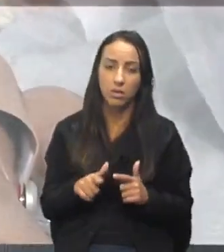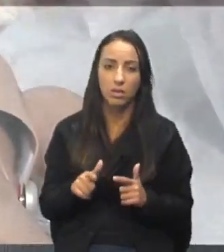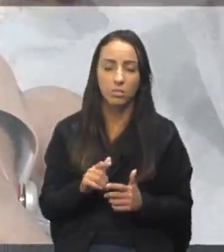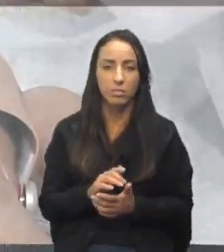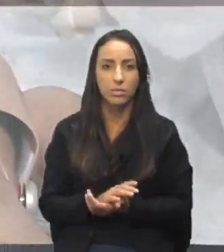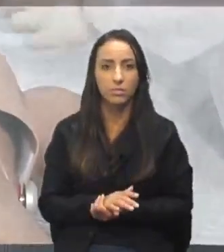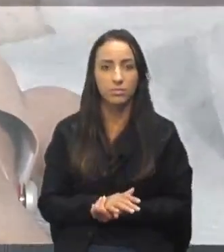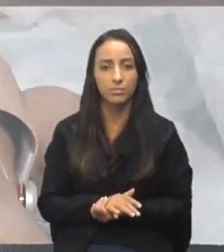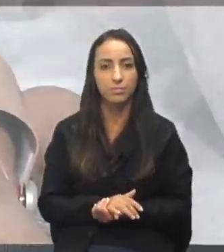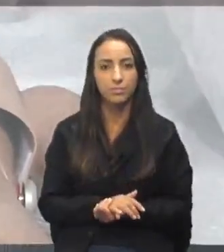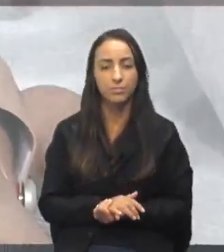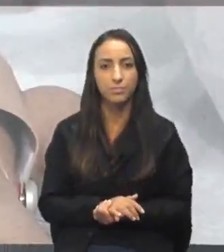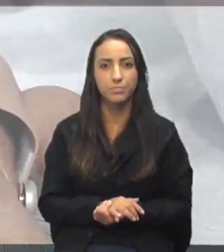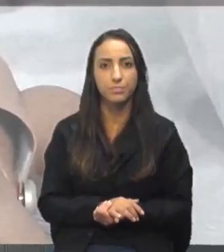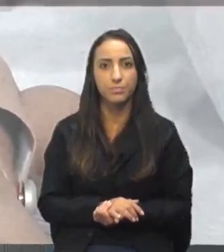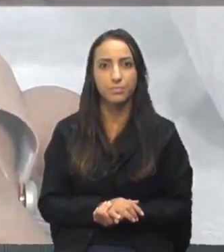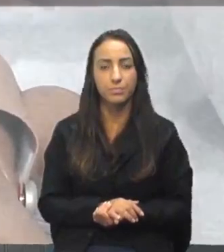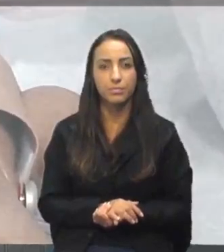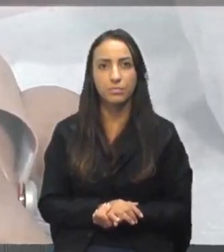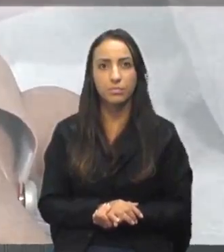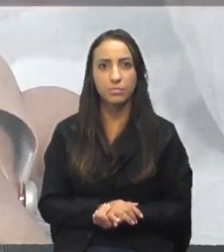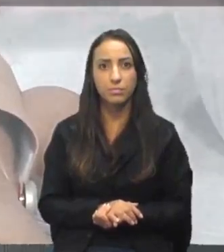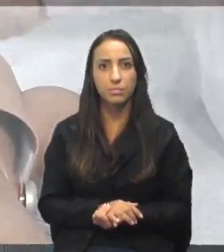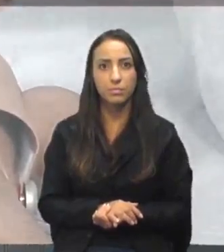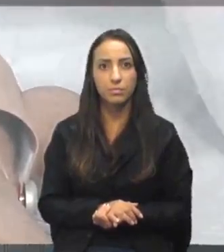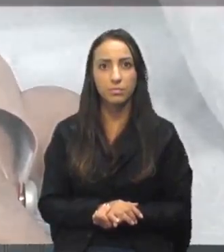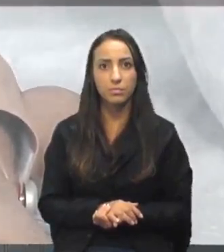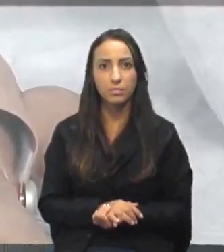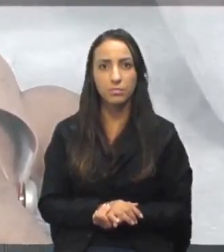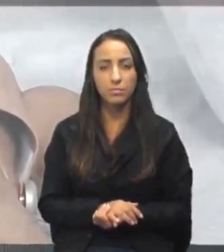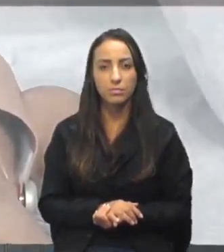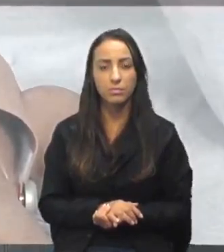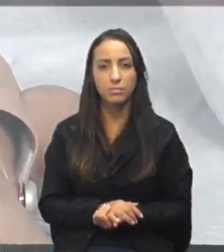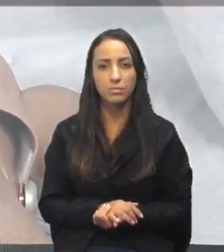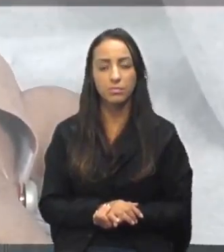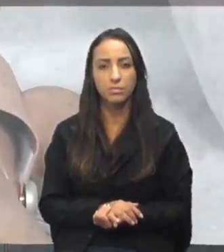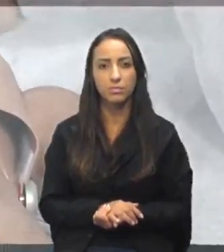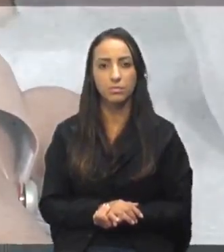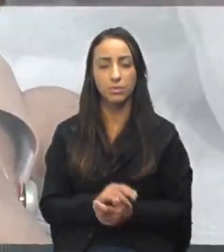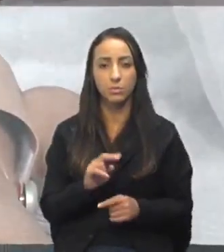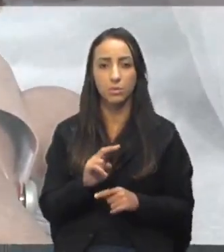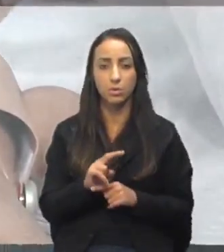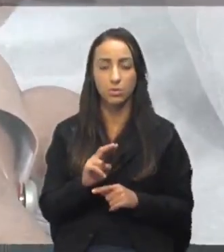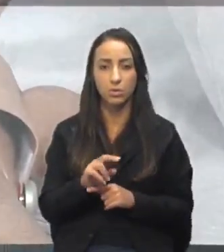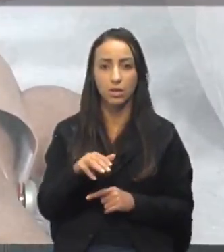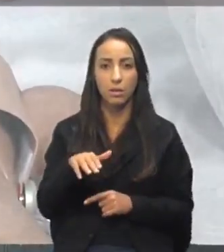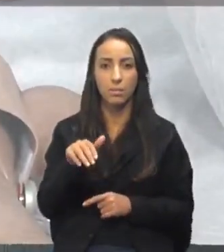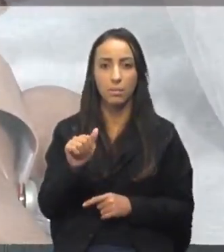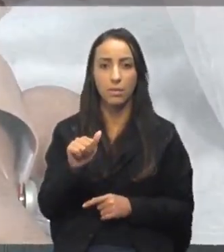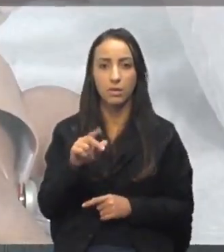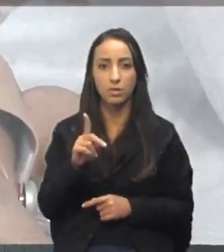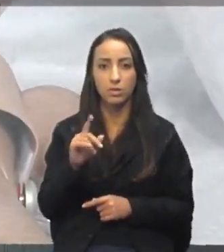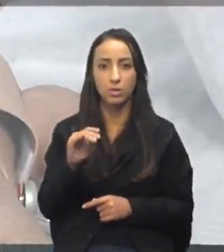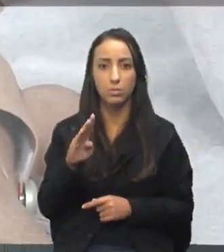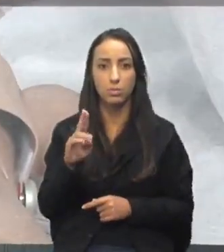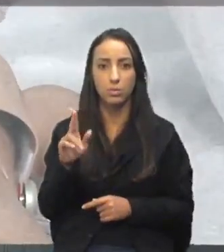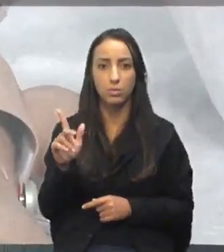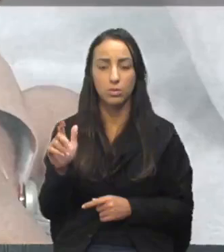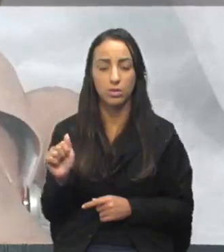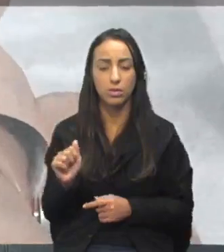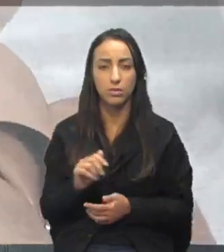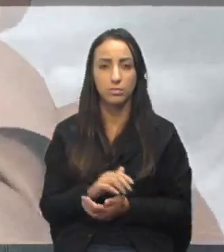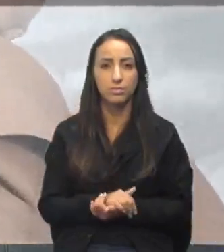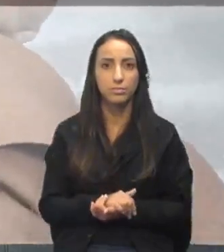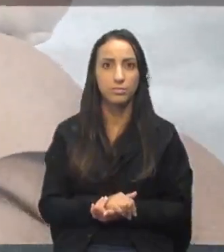essa necessidade em decorrência aí da proteção da região